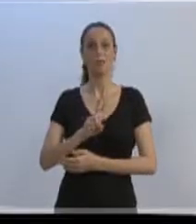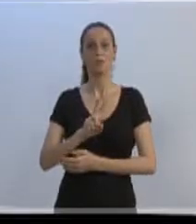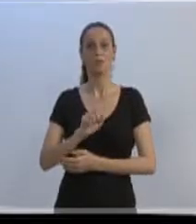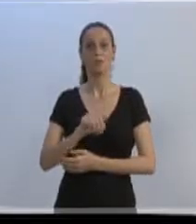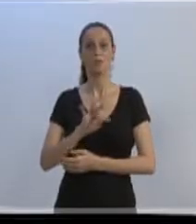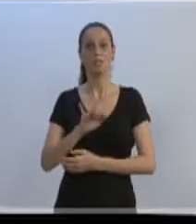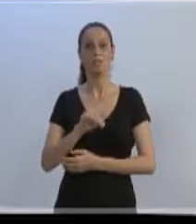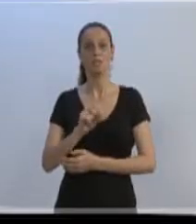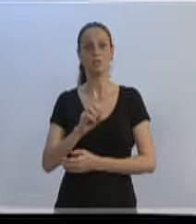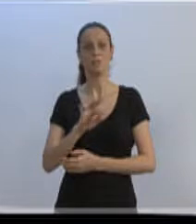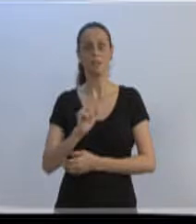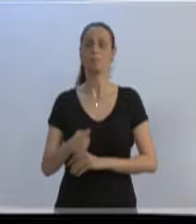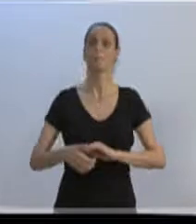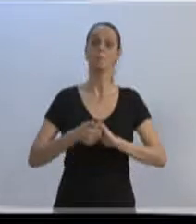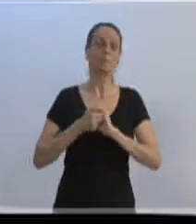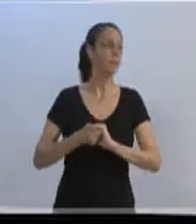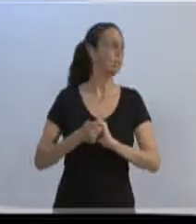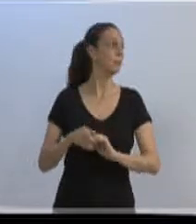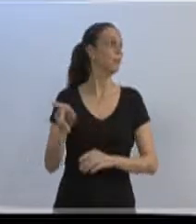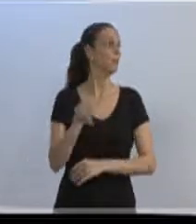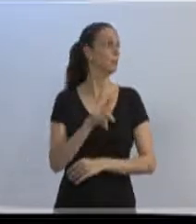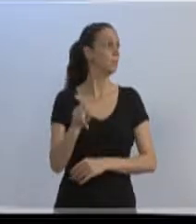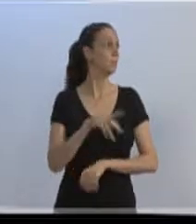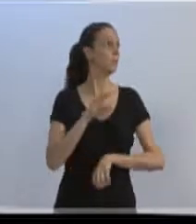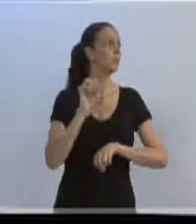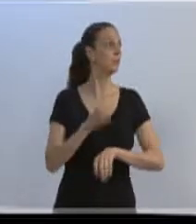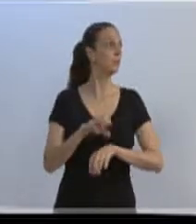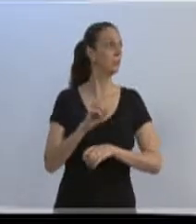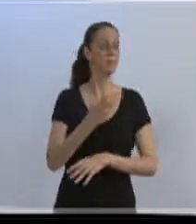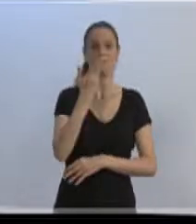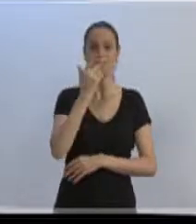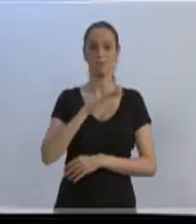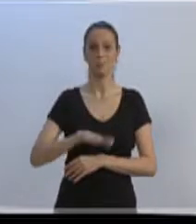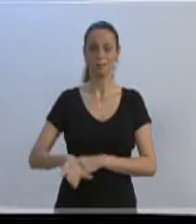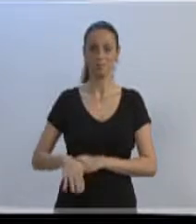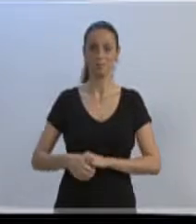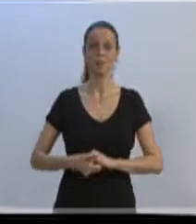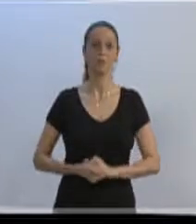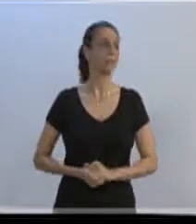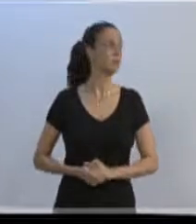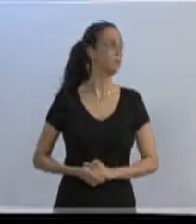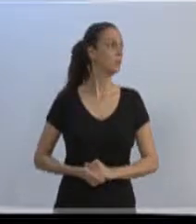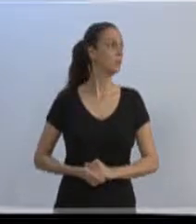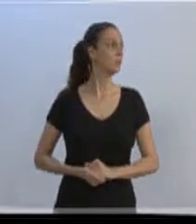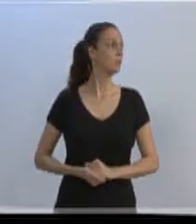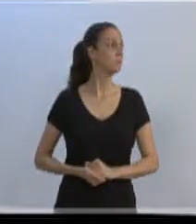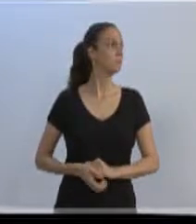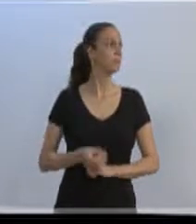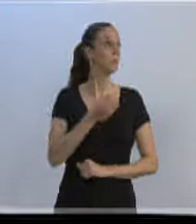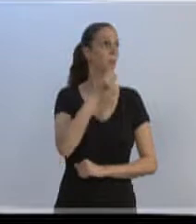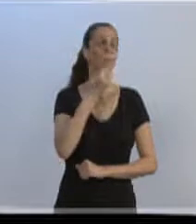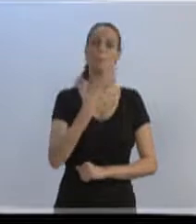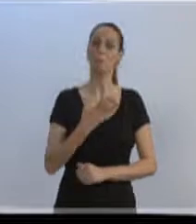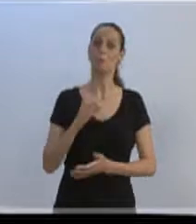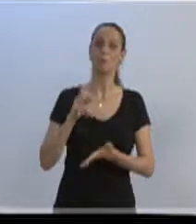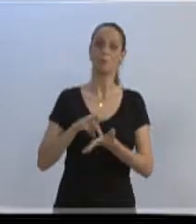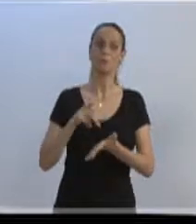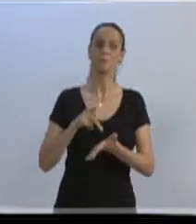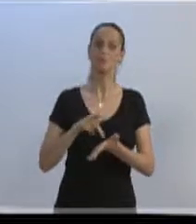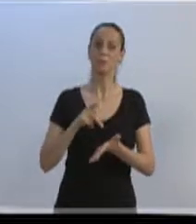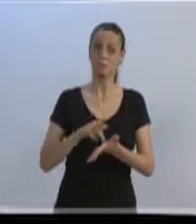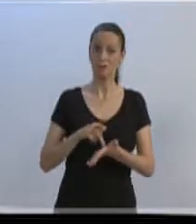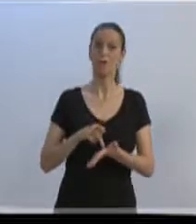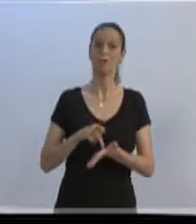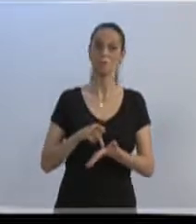que passa o ensinamento para essas crianças é muito bom a gente ver também não quero